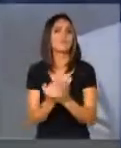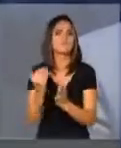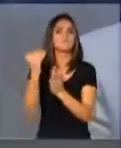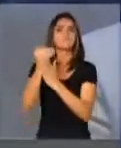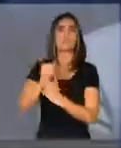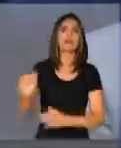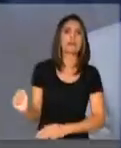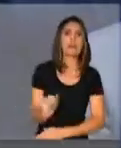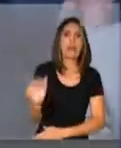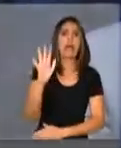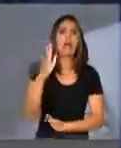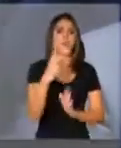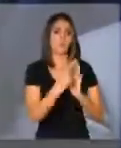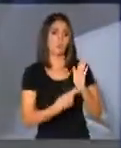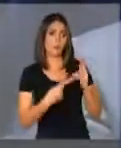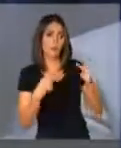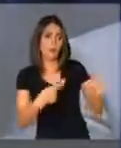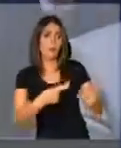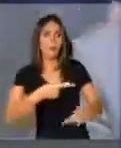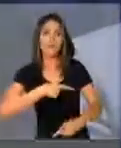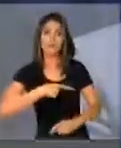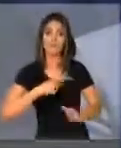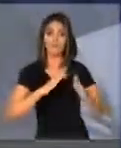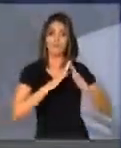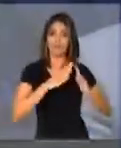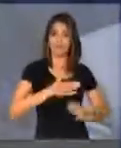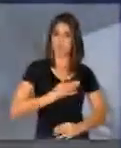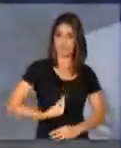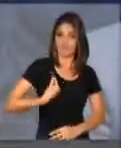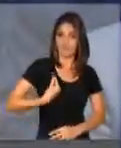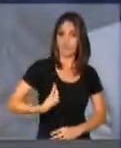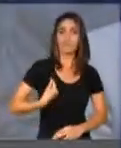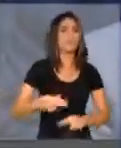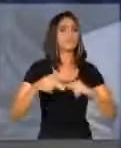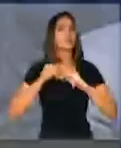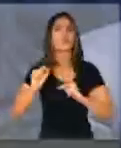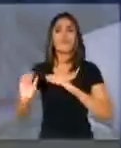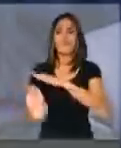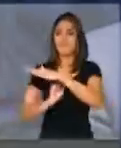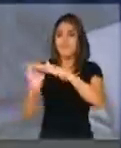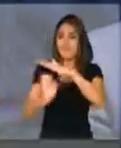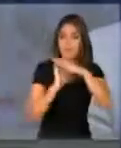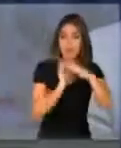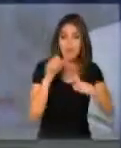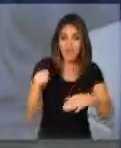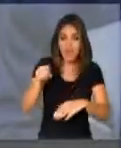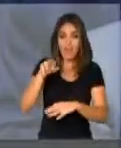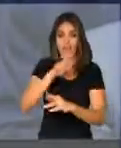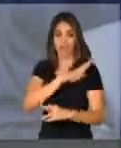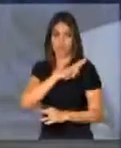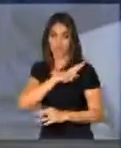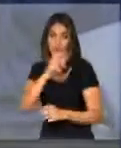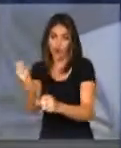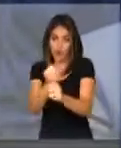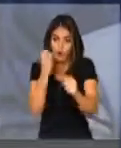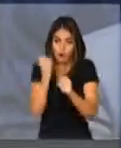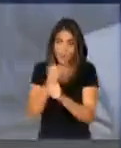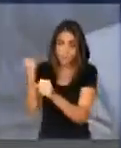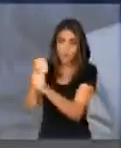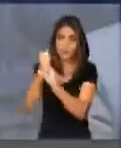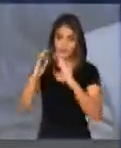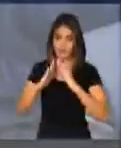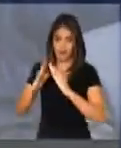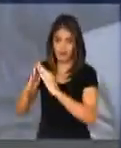o programa minha casa minha vida ou seja as empresas se constrói pra o